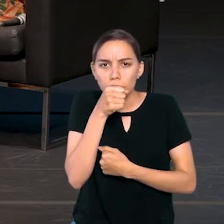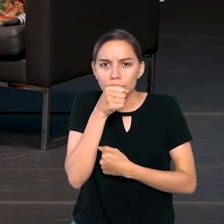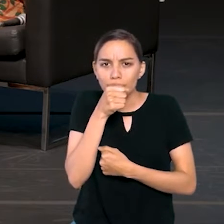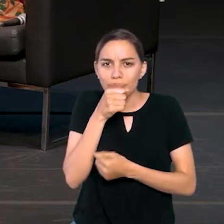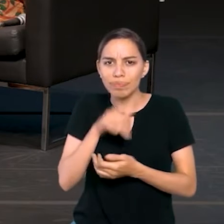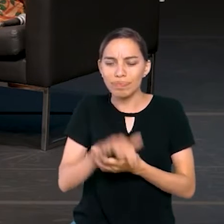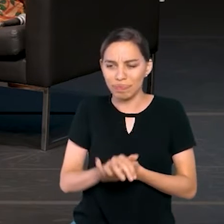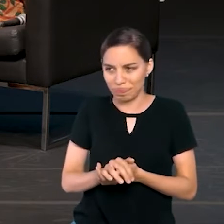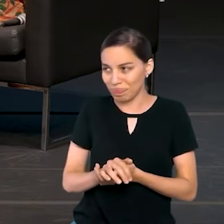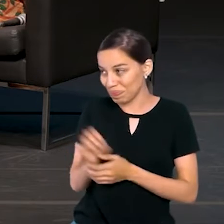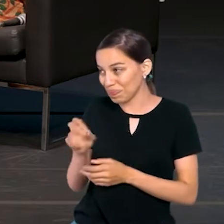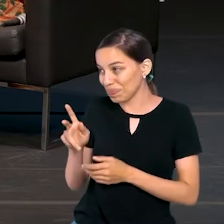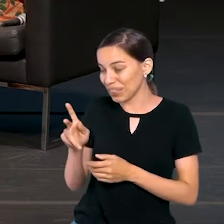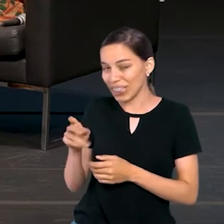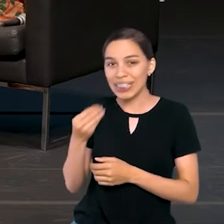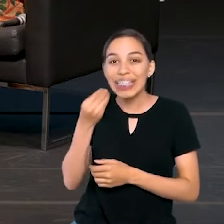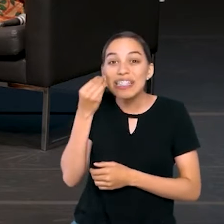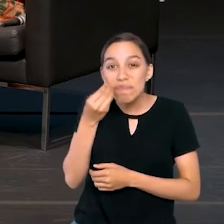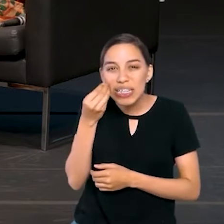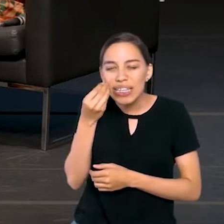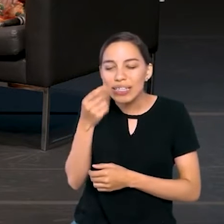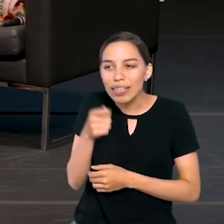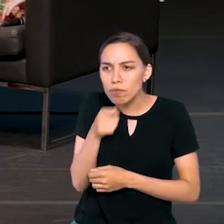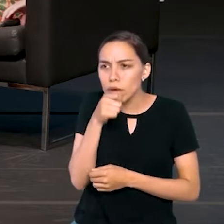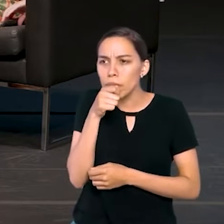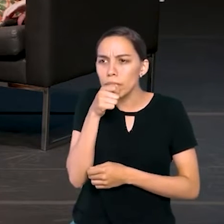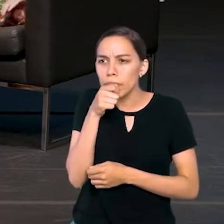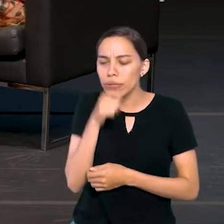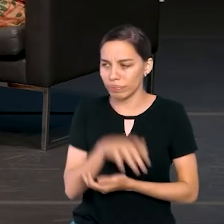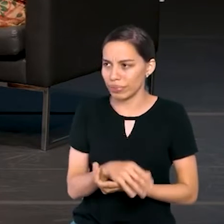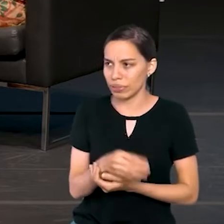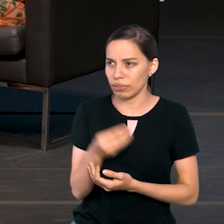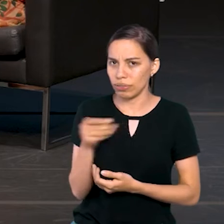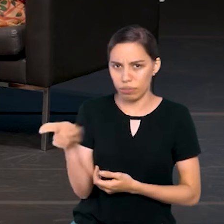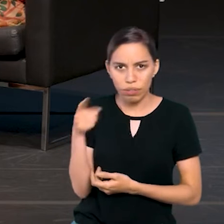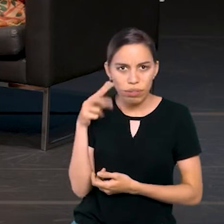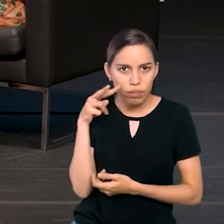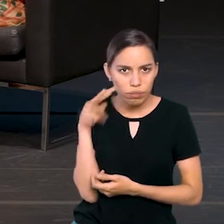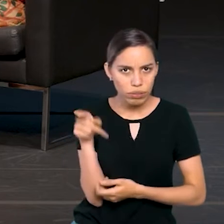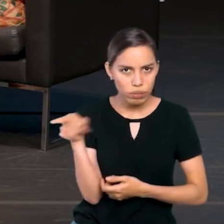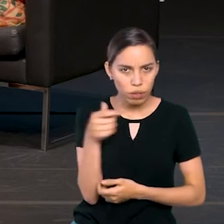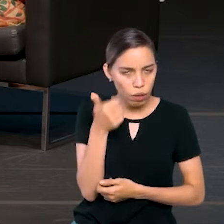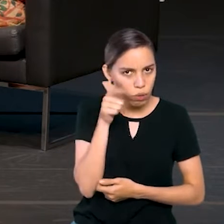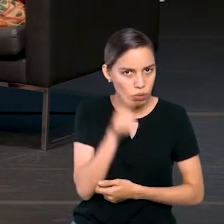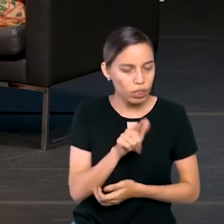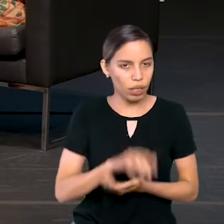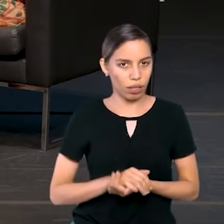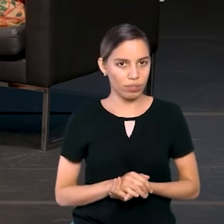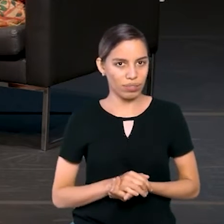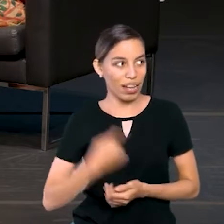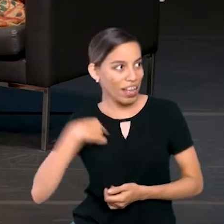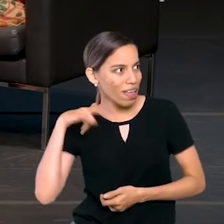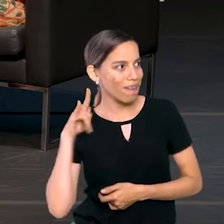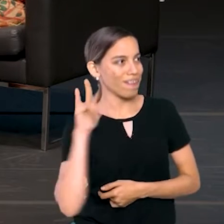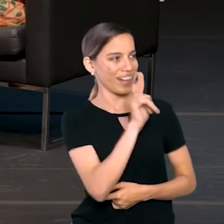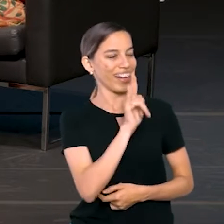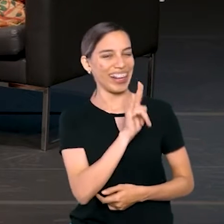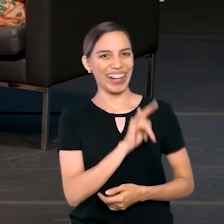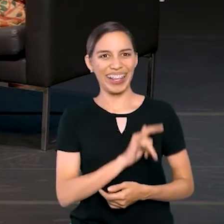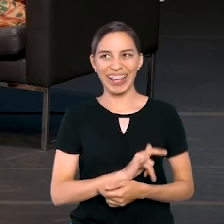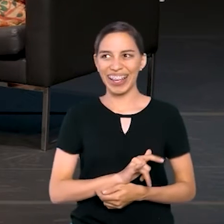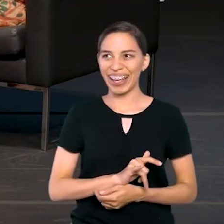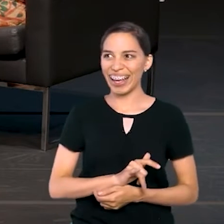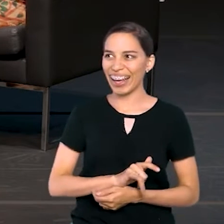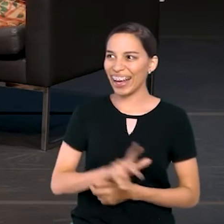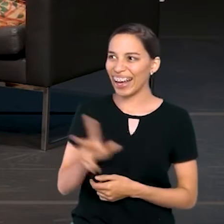microfone. Experimenta falar mais pertinho do microfone, vê se você consegue. Eu te amo.